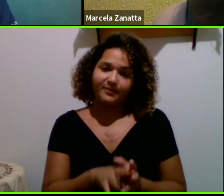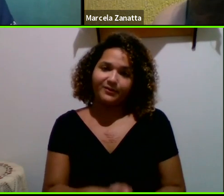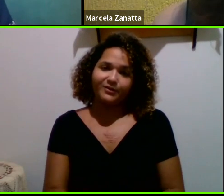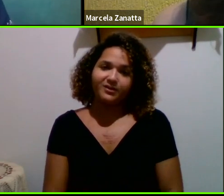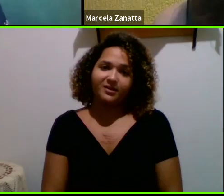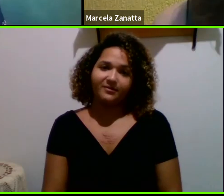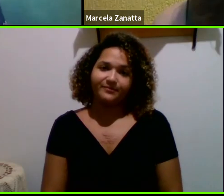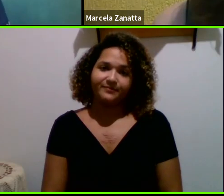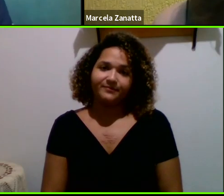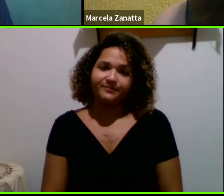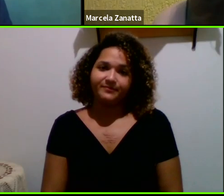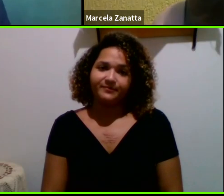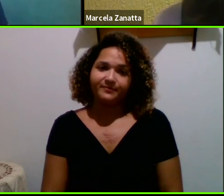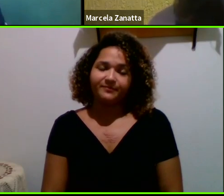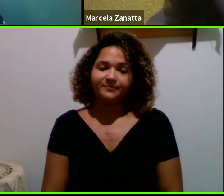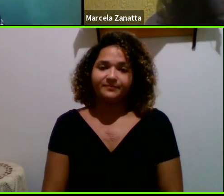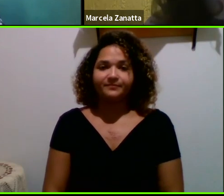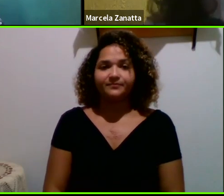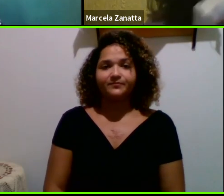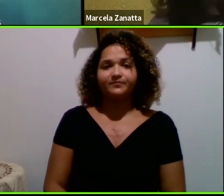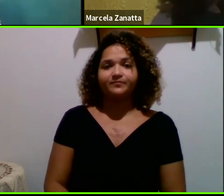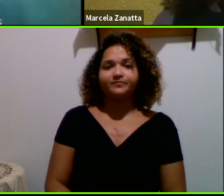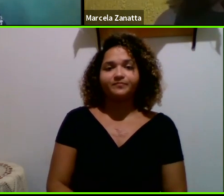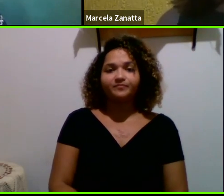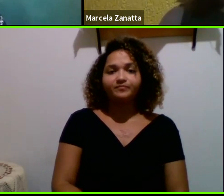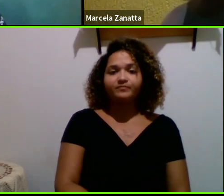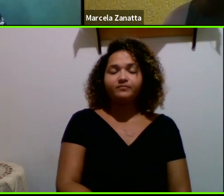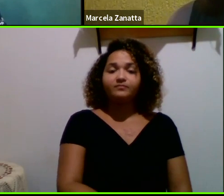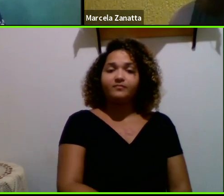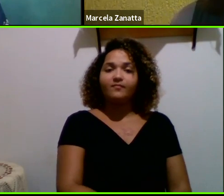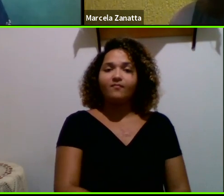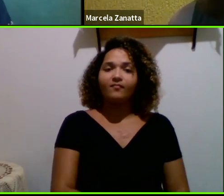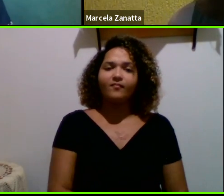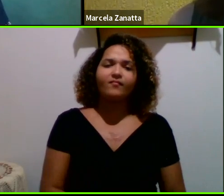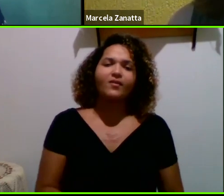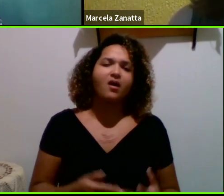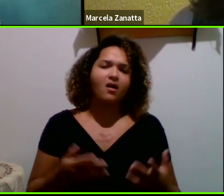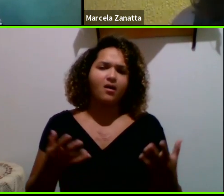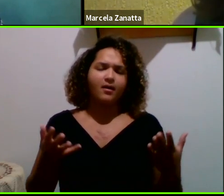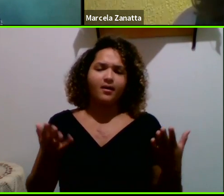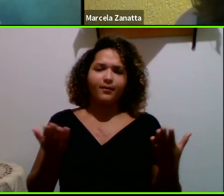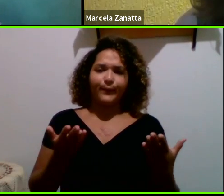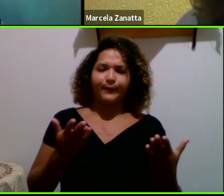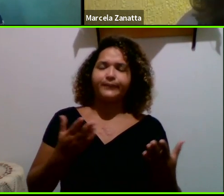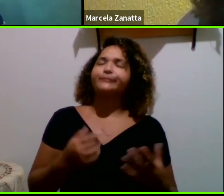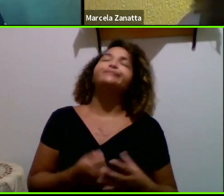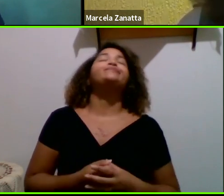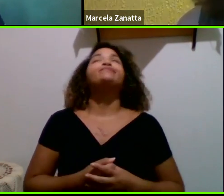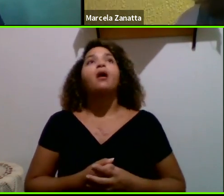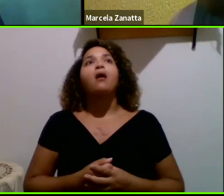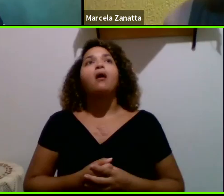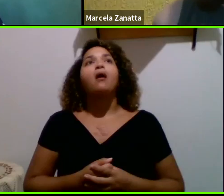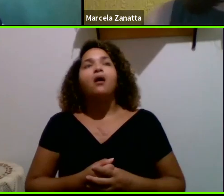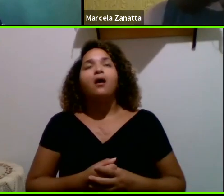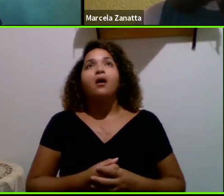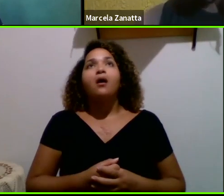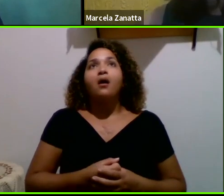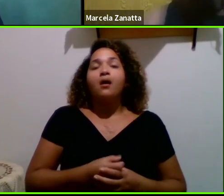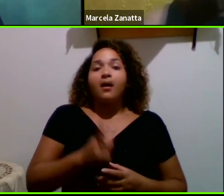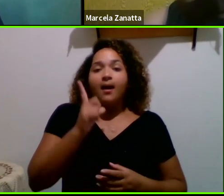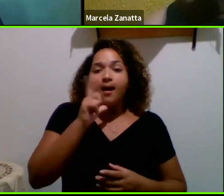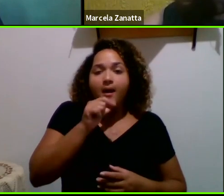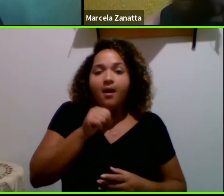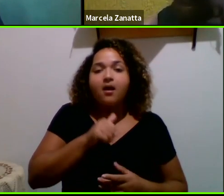Em relação aos métodos não farmacológicos, Marcela, sobre temperatura da água, né? Então, eles